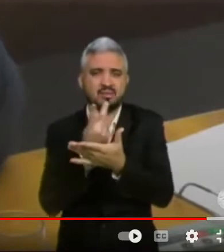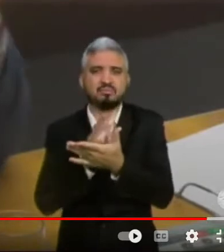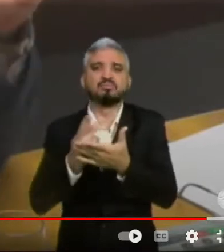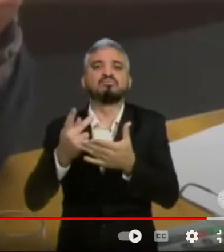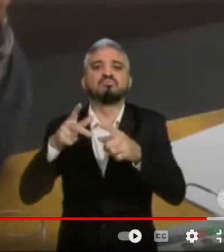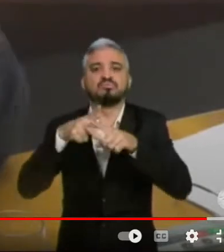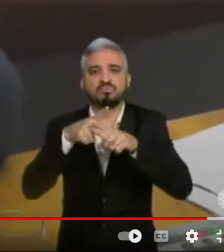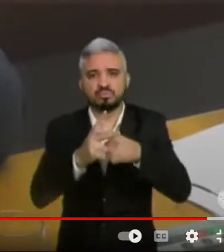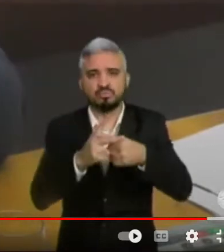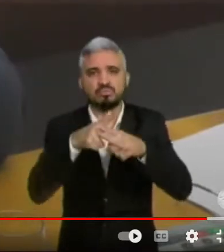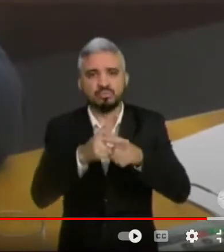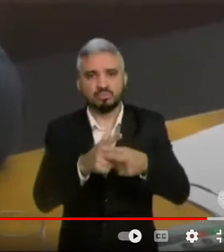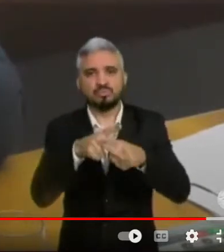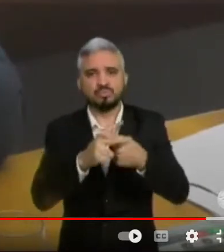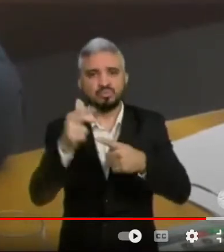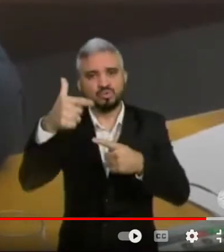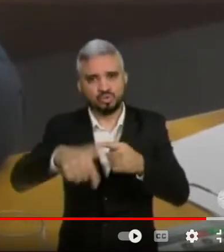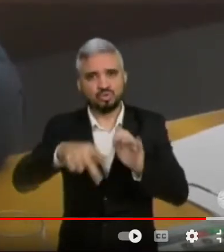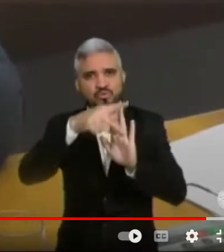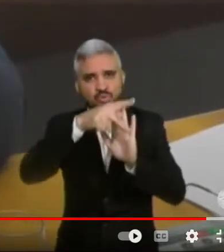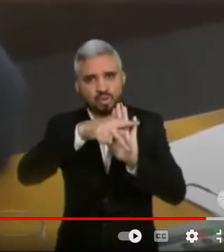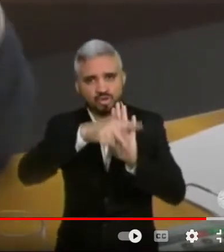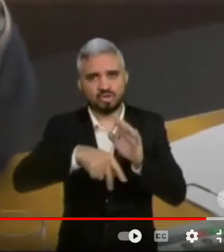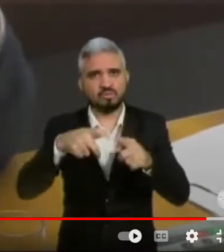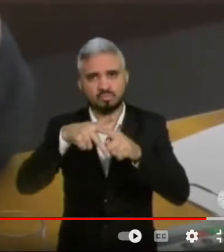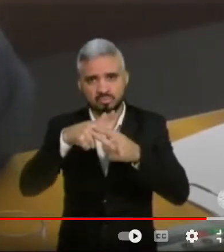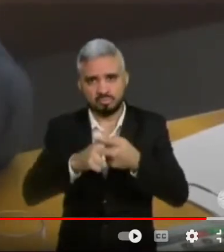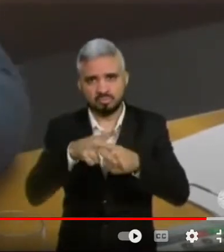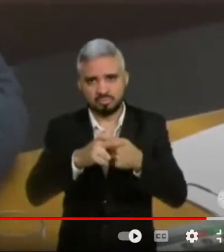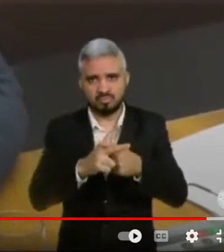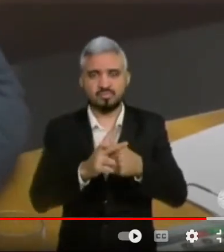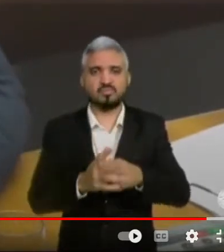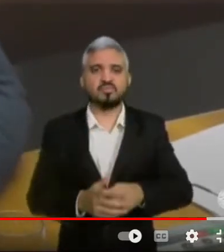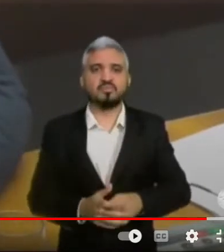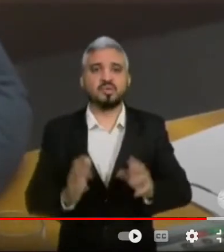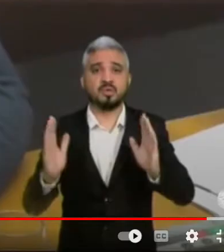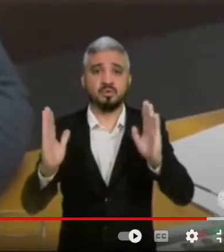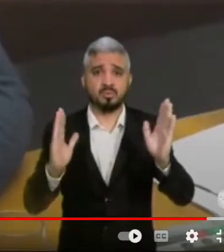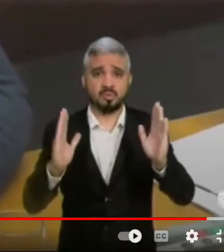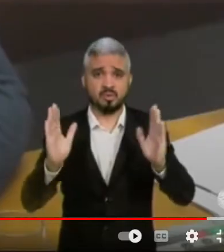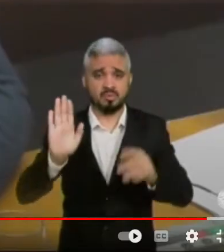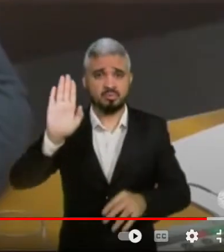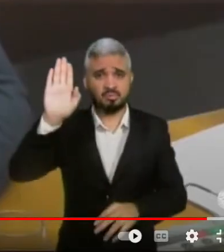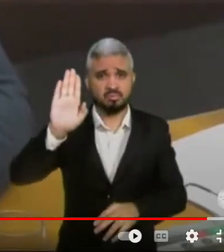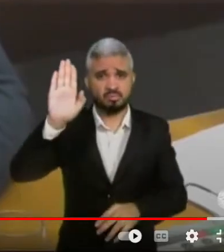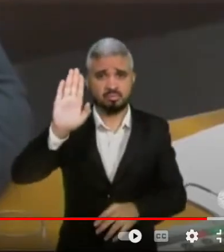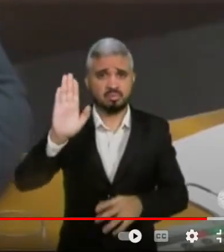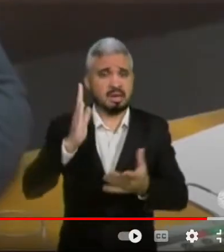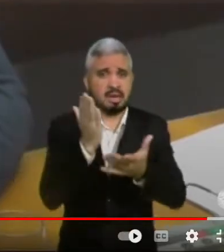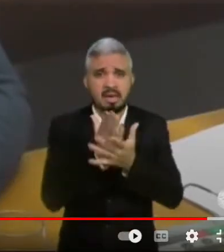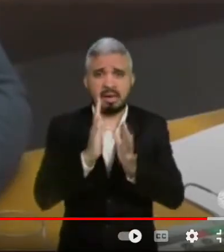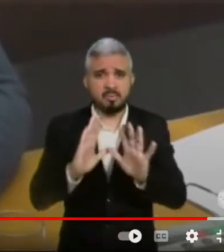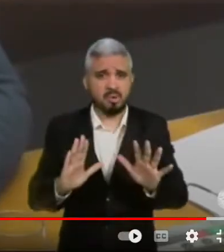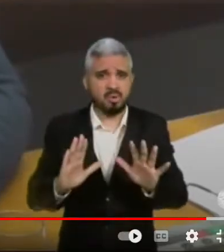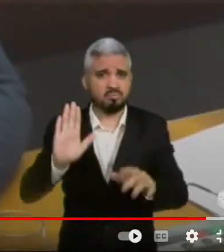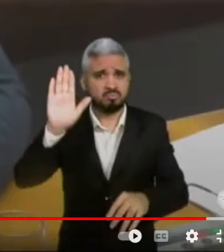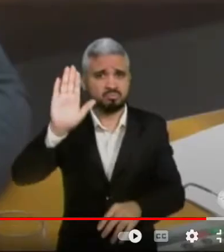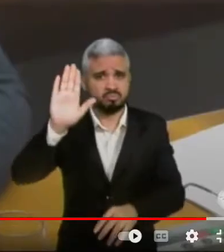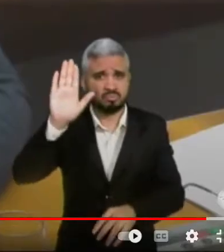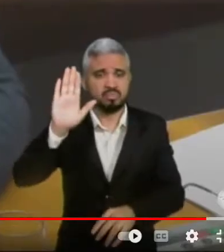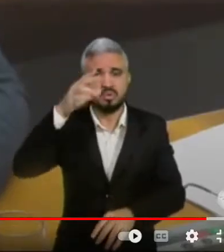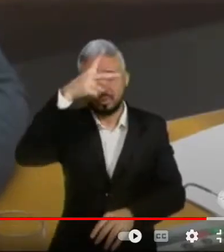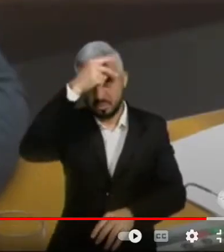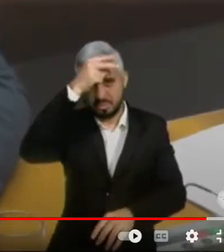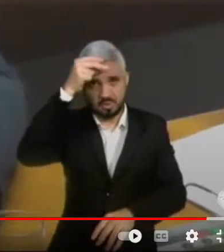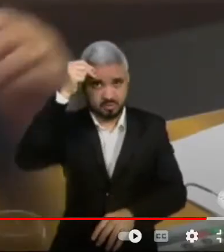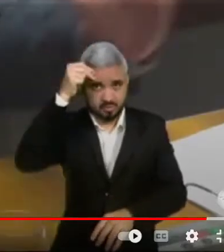quando terminou o período eleitoral, o prefeito foi eleito e me chamaram novamente